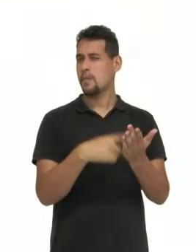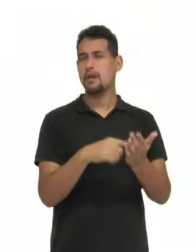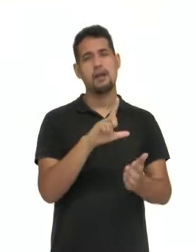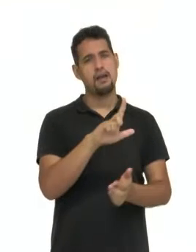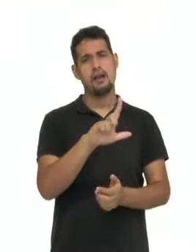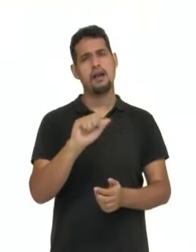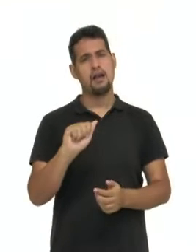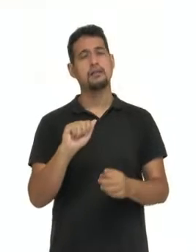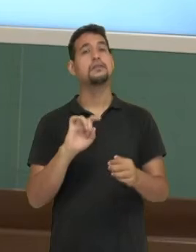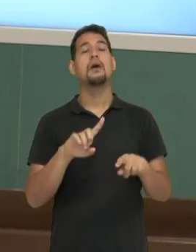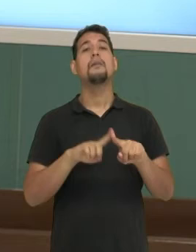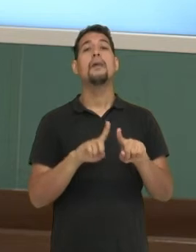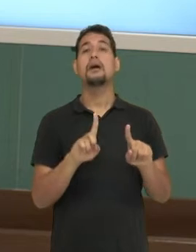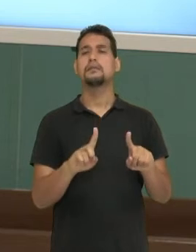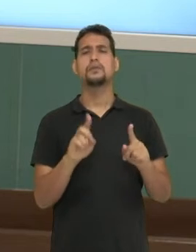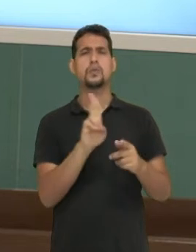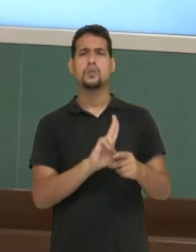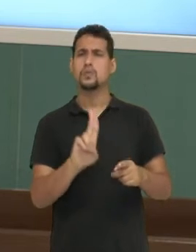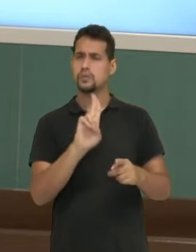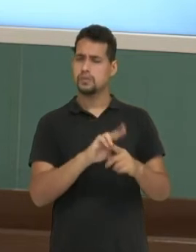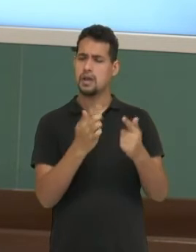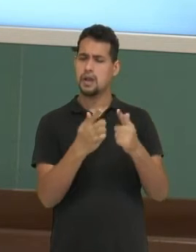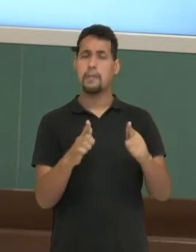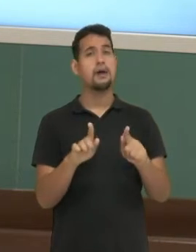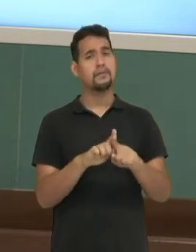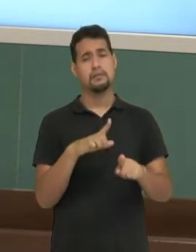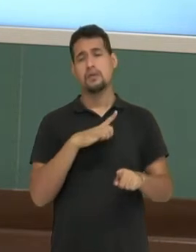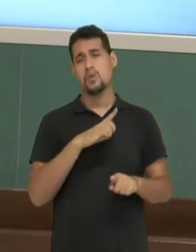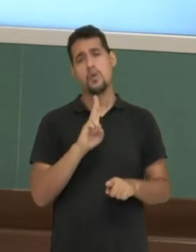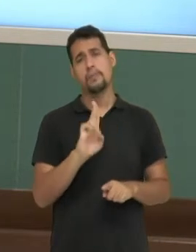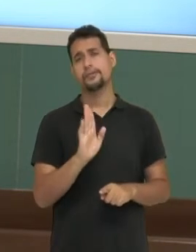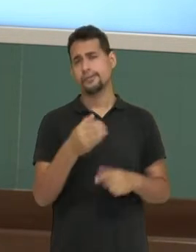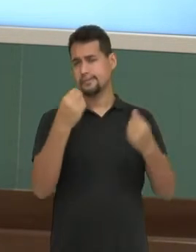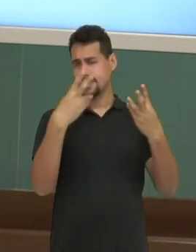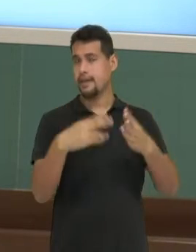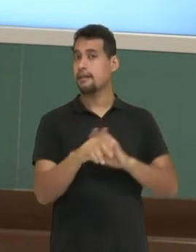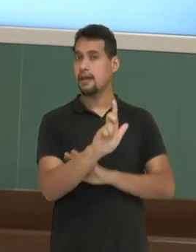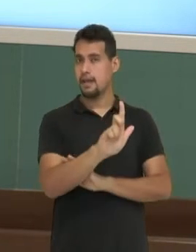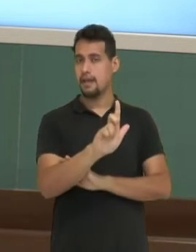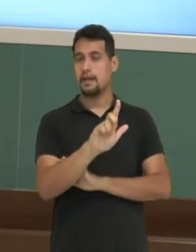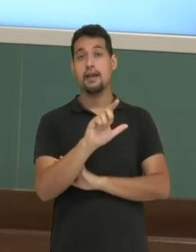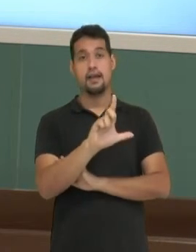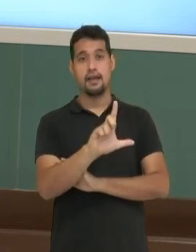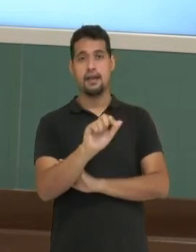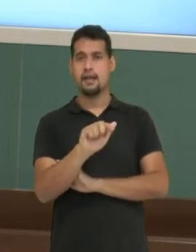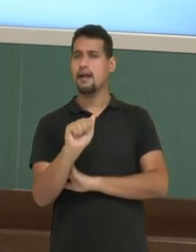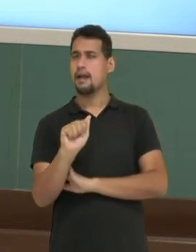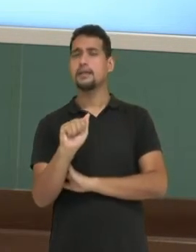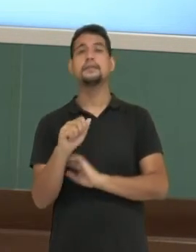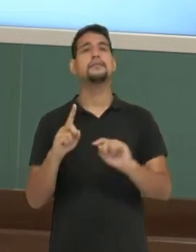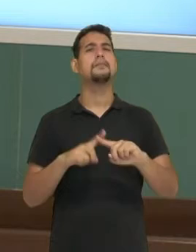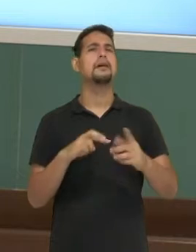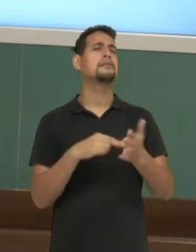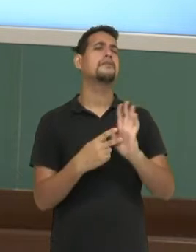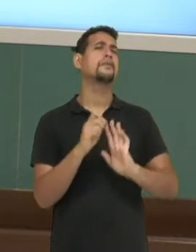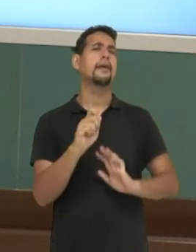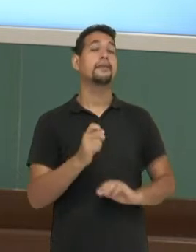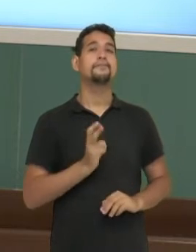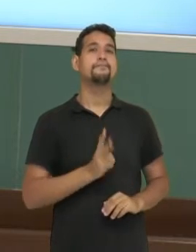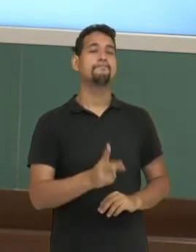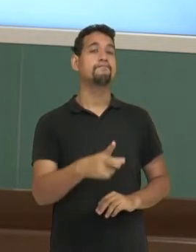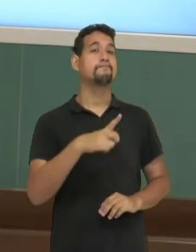Certo? Essas expressões na gramática nós chamamos de locução adverbial e ela sempre tem